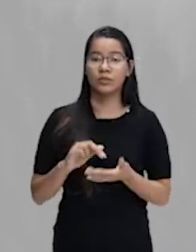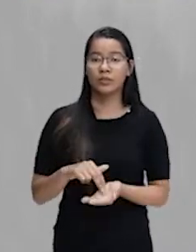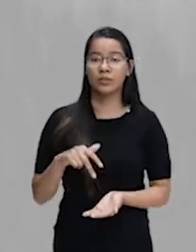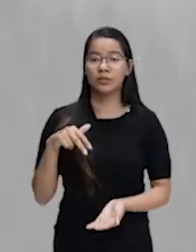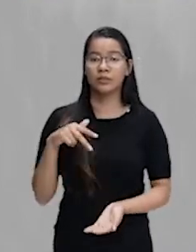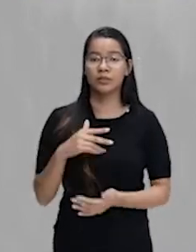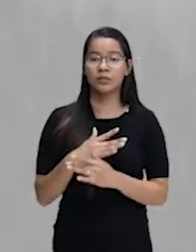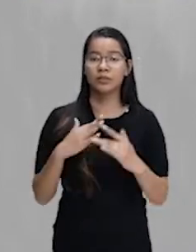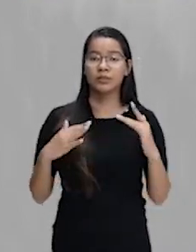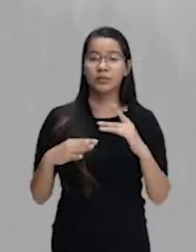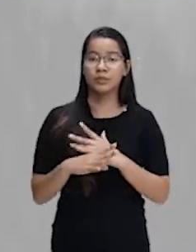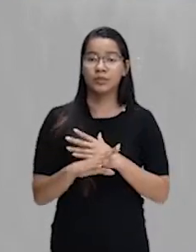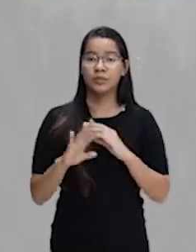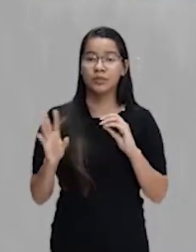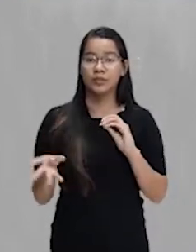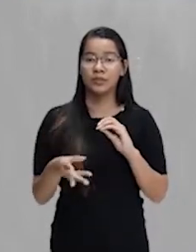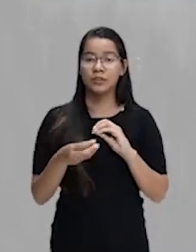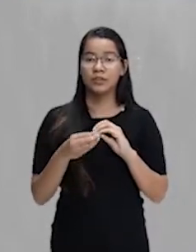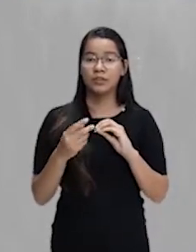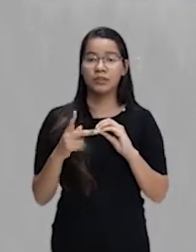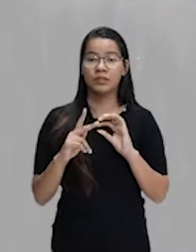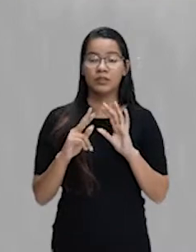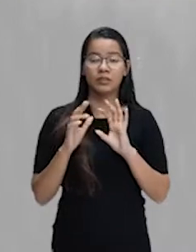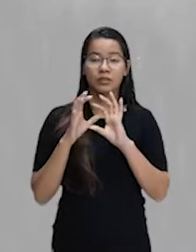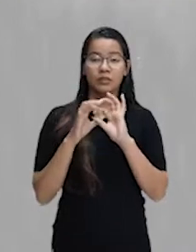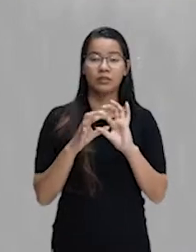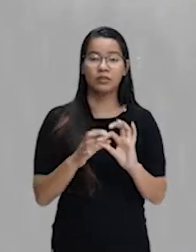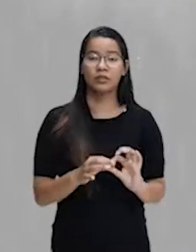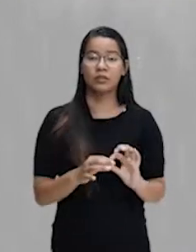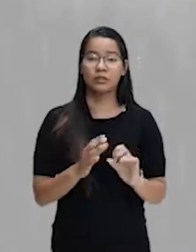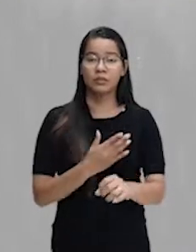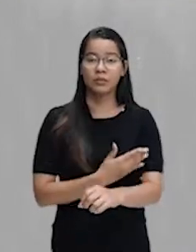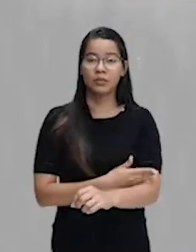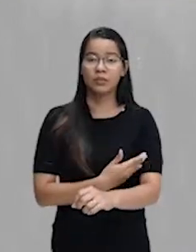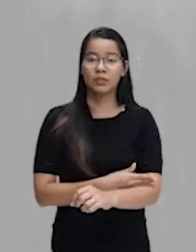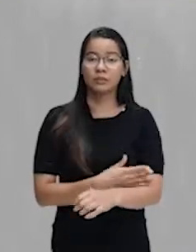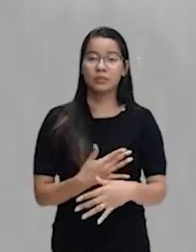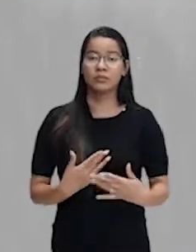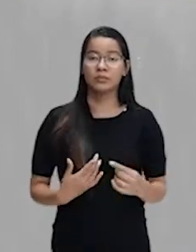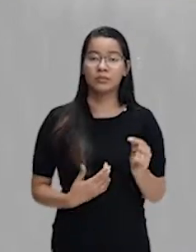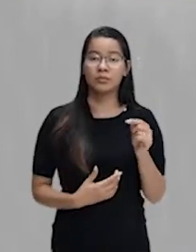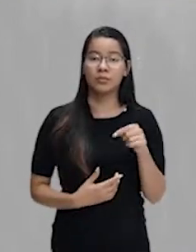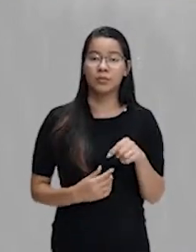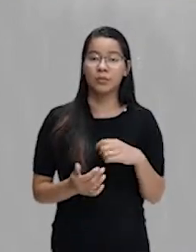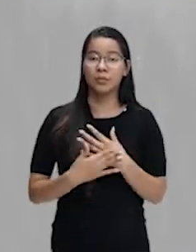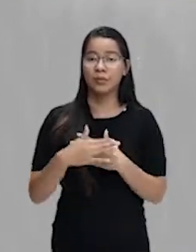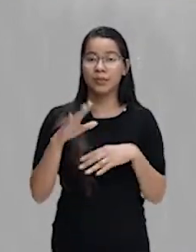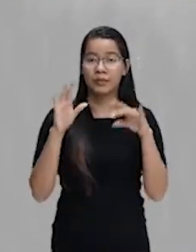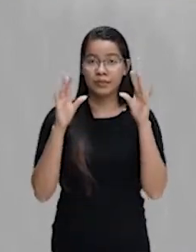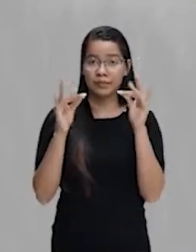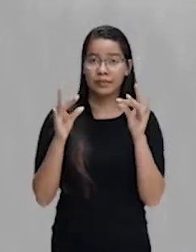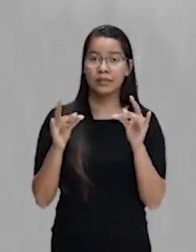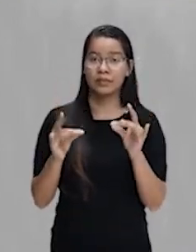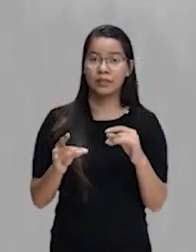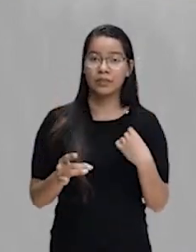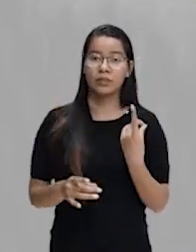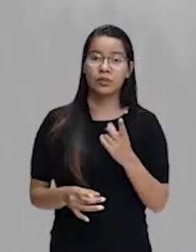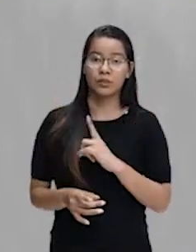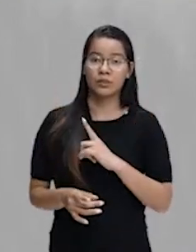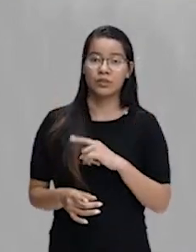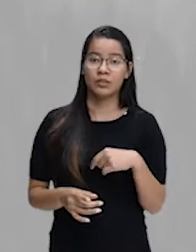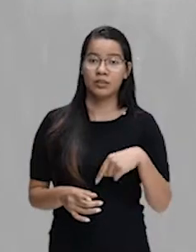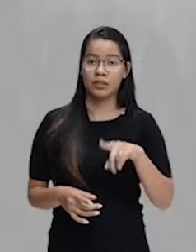urbano. Dentro desse contexto aí da Baixa Idade Média, de uma forma mais detalhada,